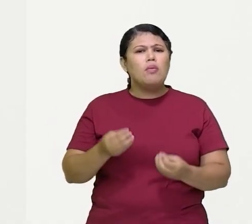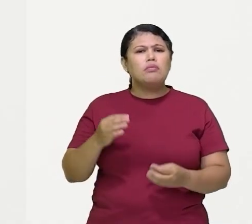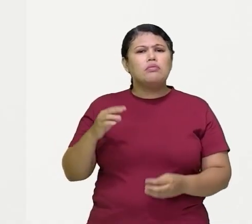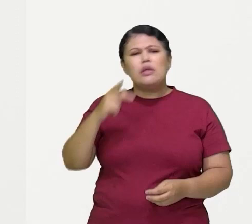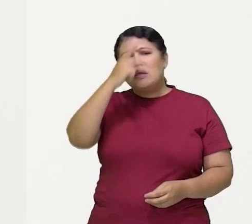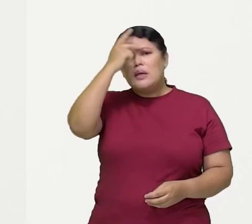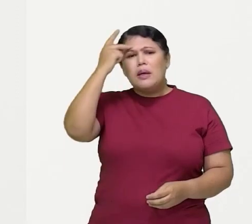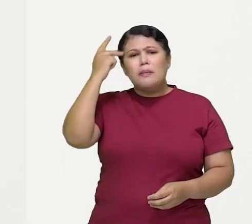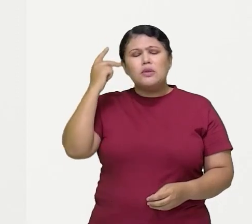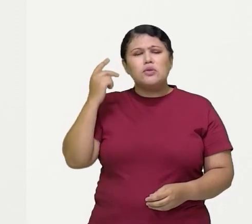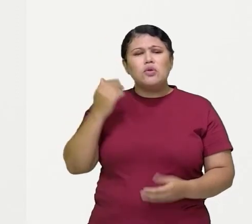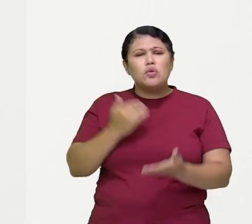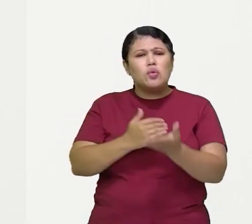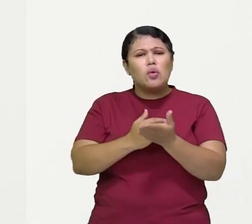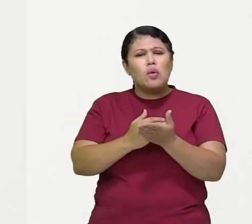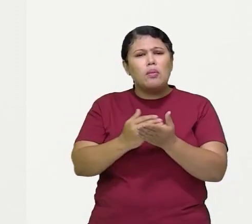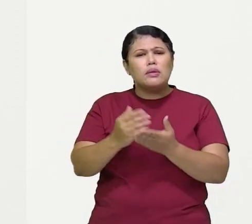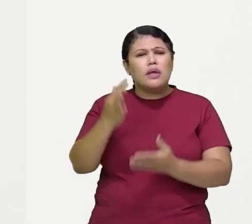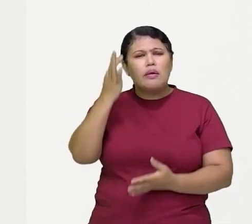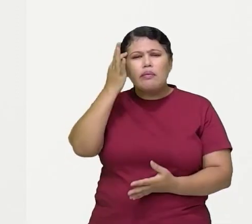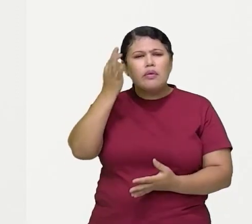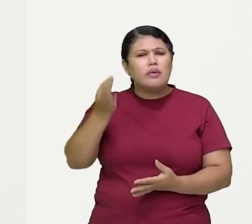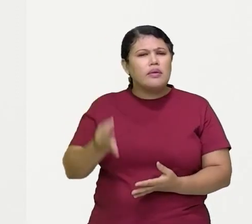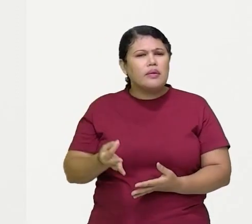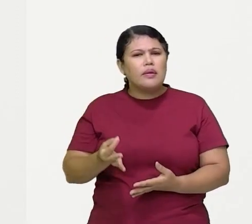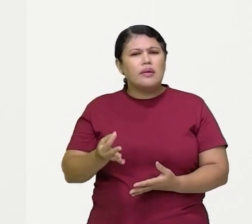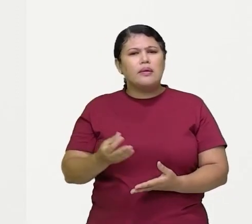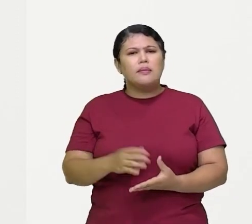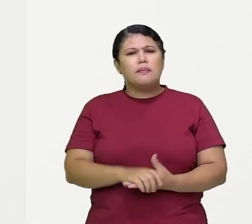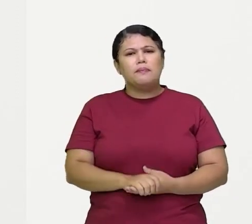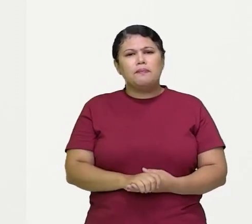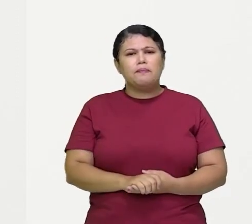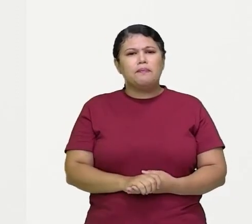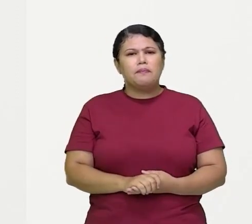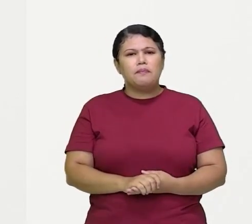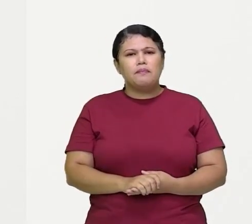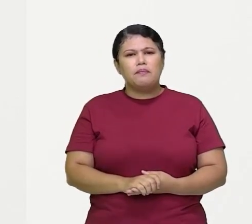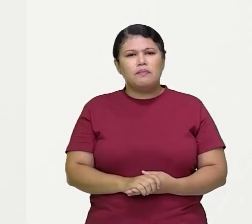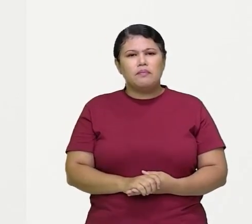as pessoas começaram a me compreender, ok?